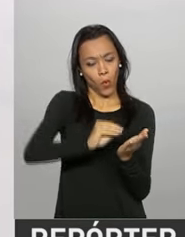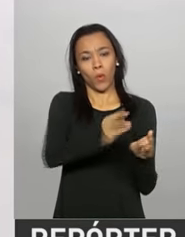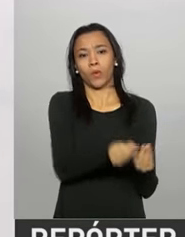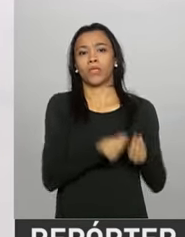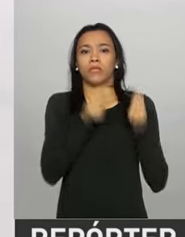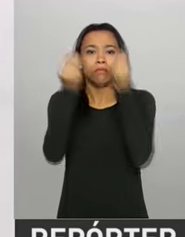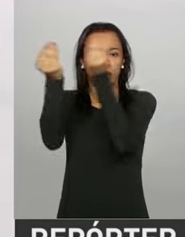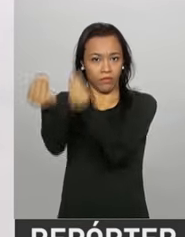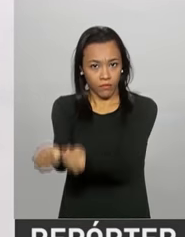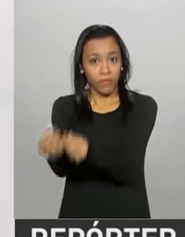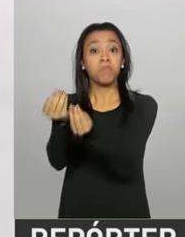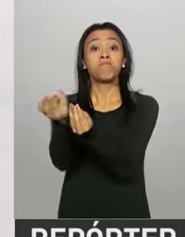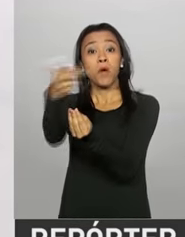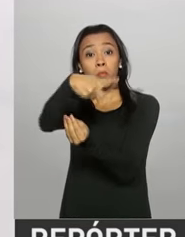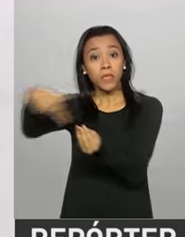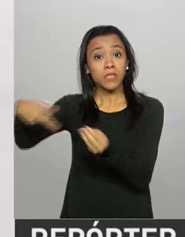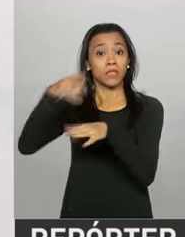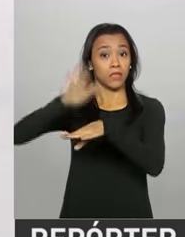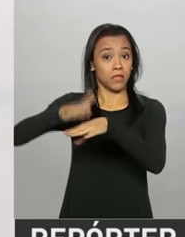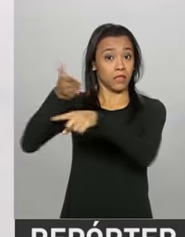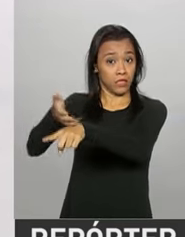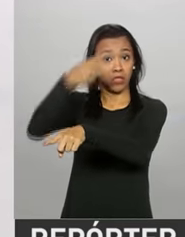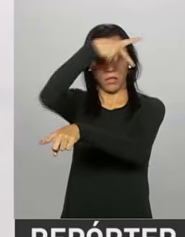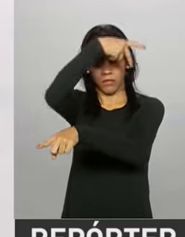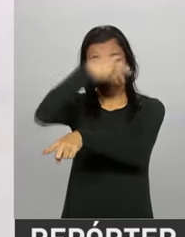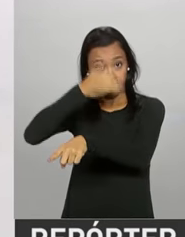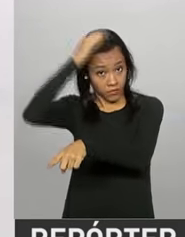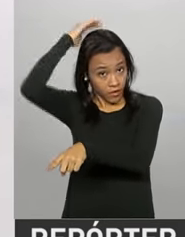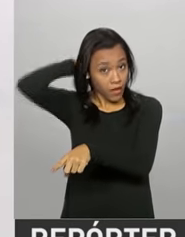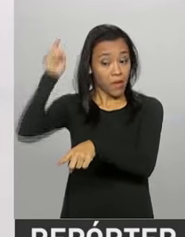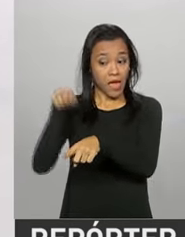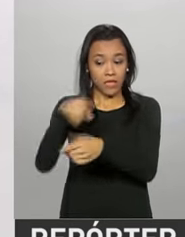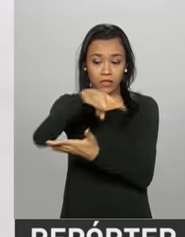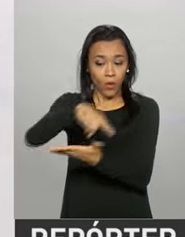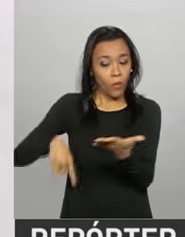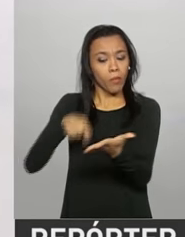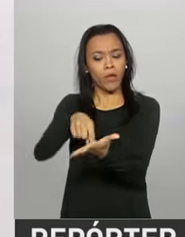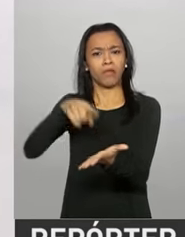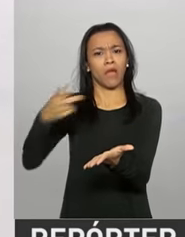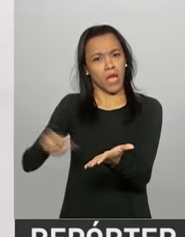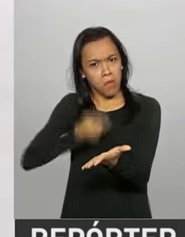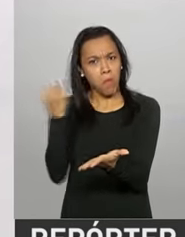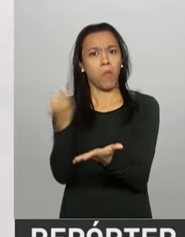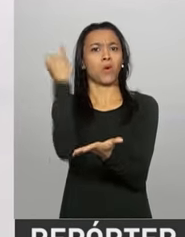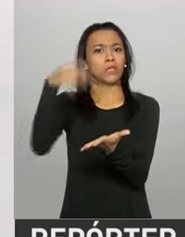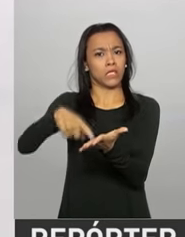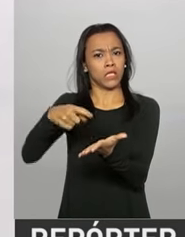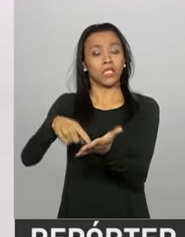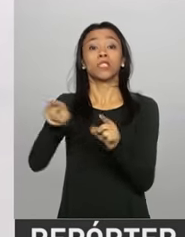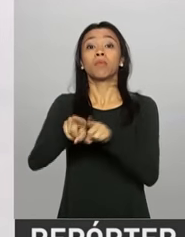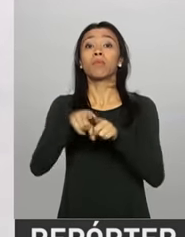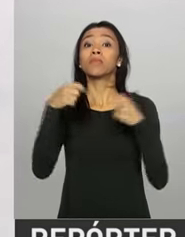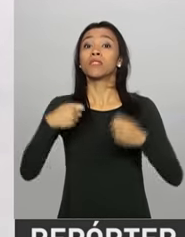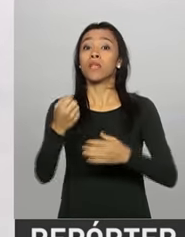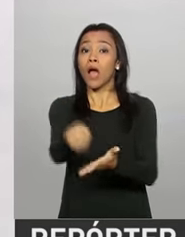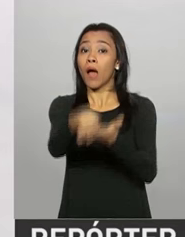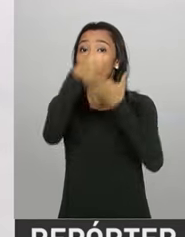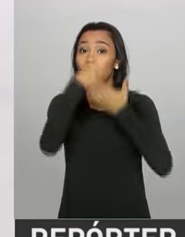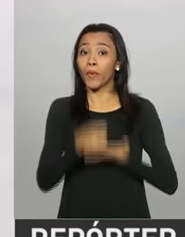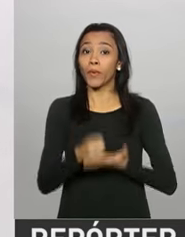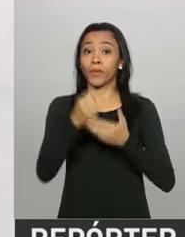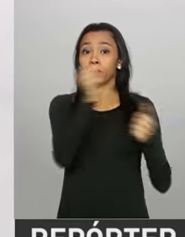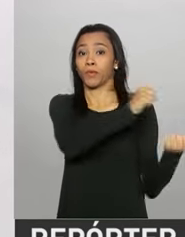de apoio ao governo. O presidente disse que esse manifesto é importante, mas que é importante também o apoio do legislativo.